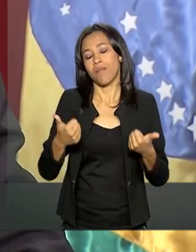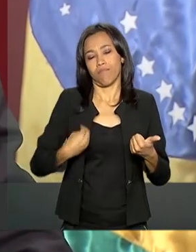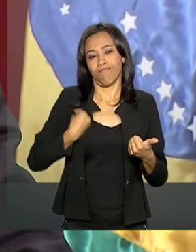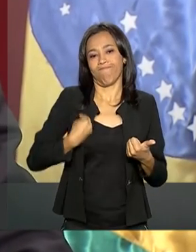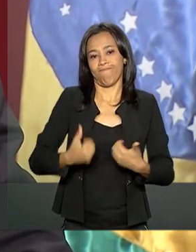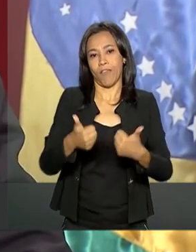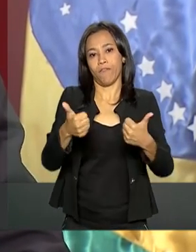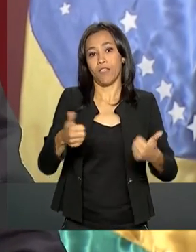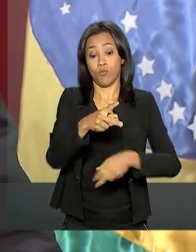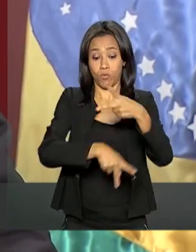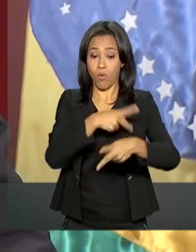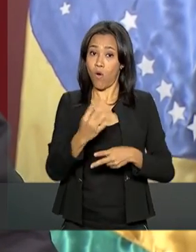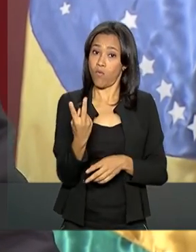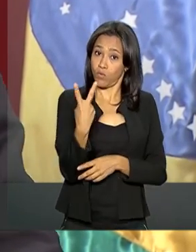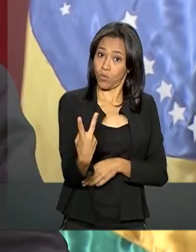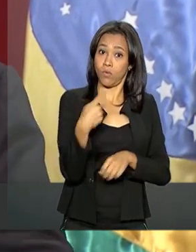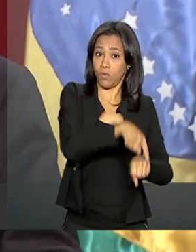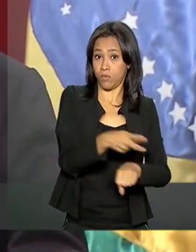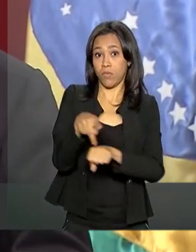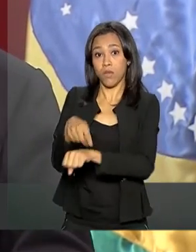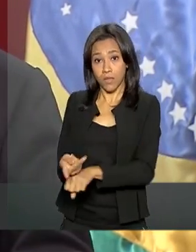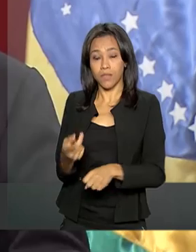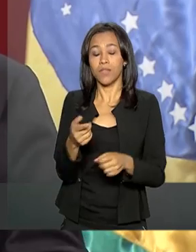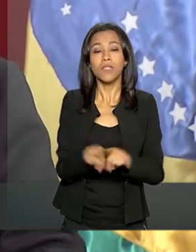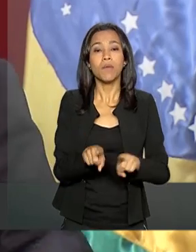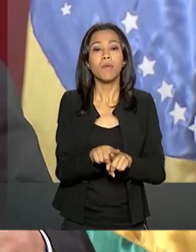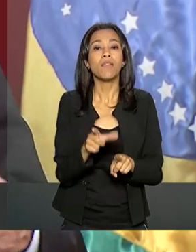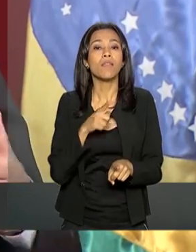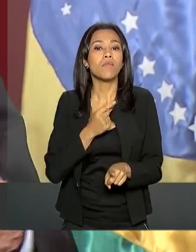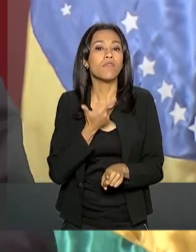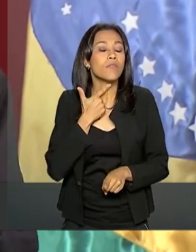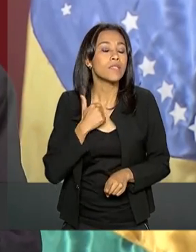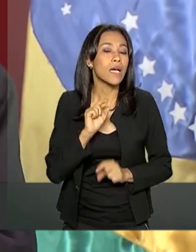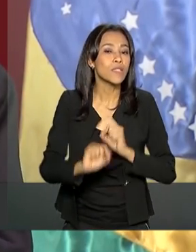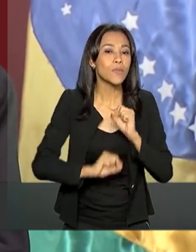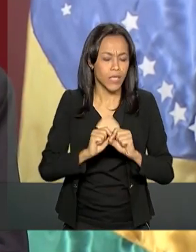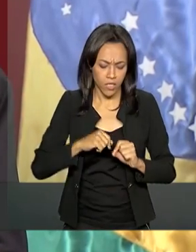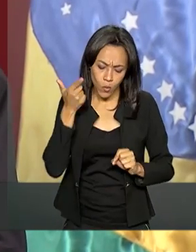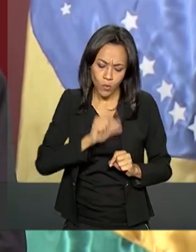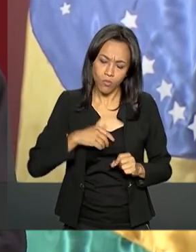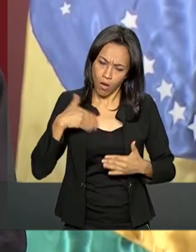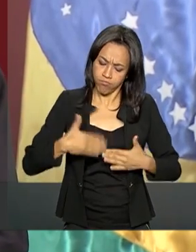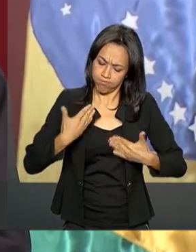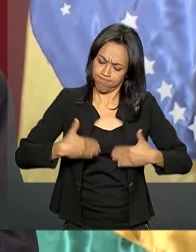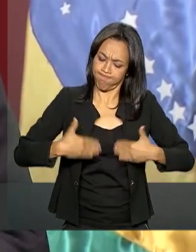E também nós temos a grande vontade de poder avançar